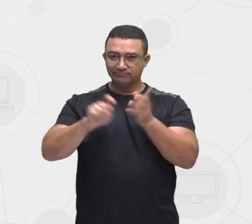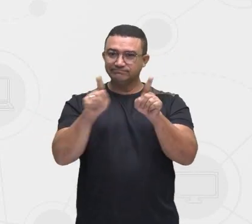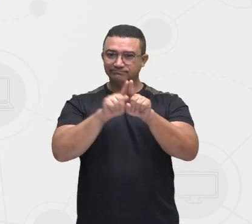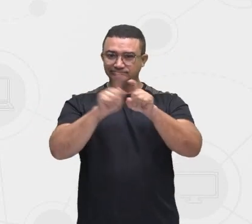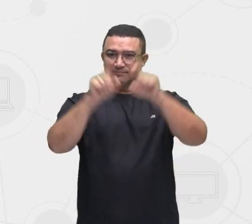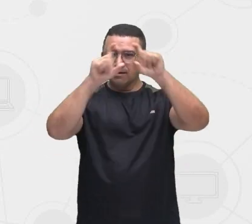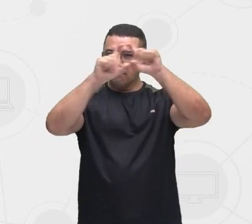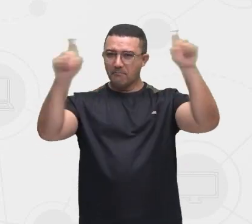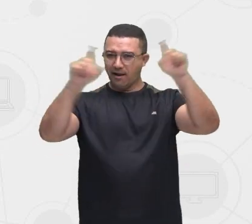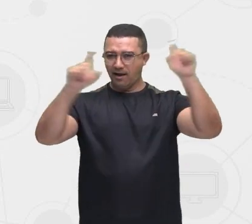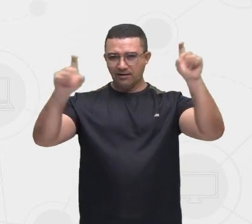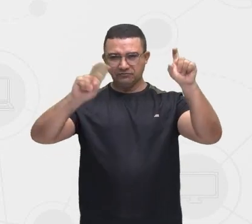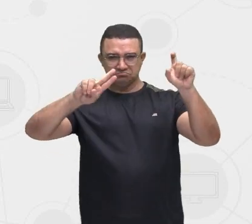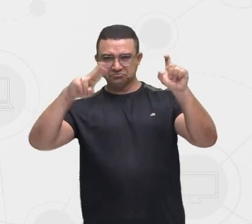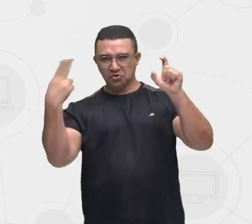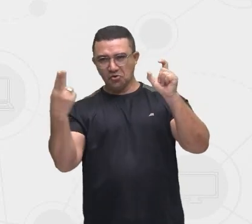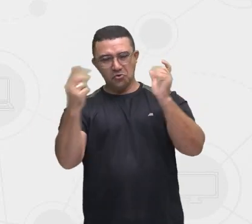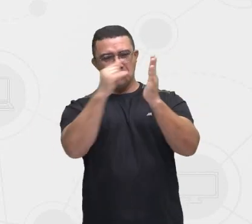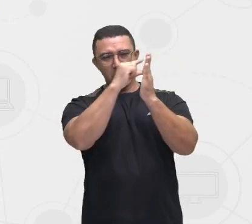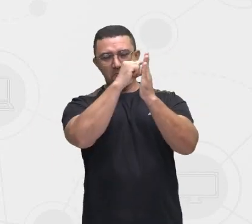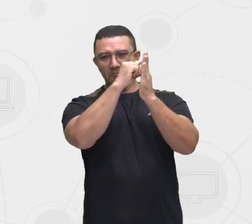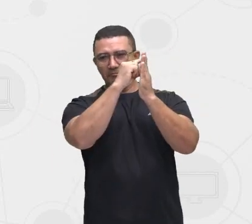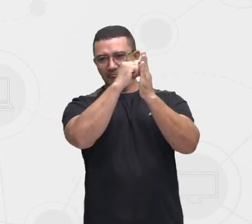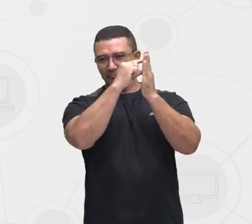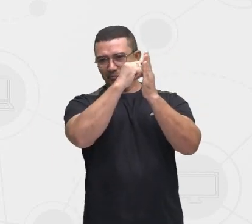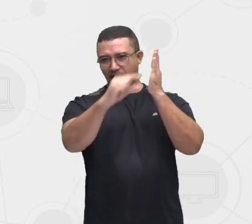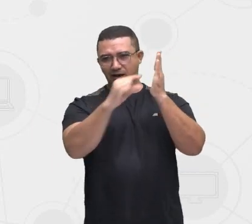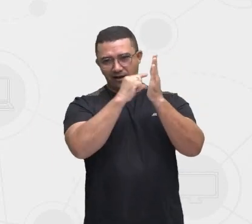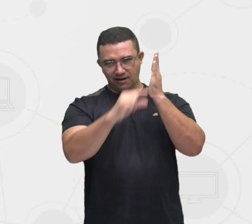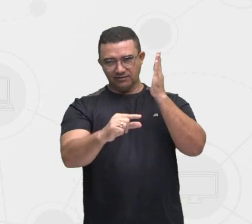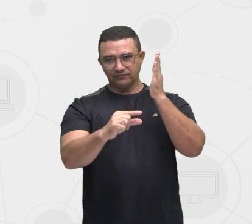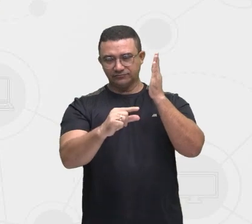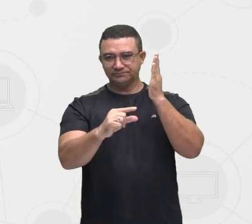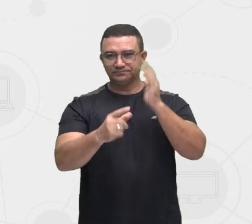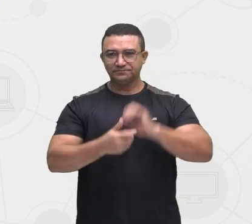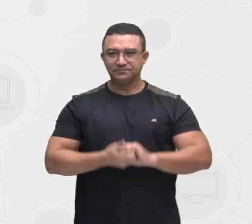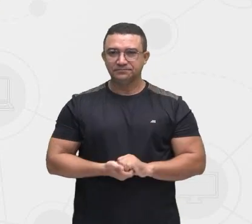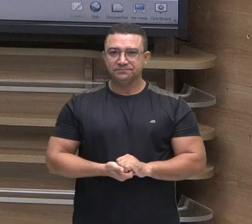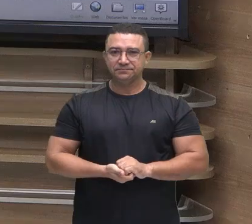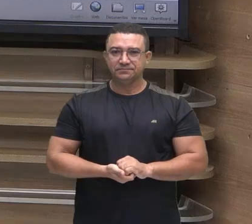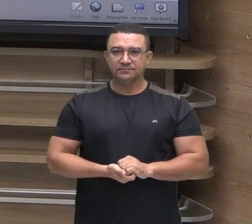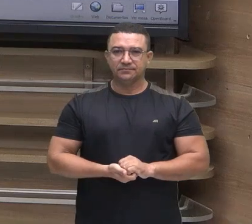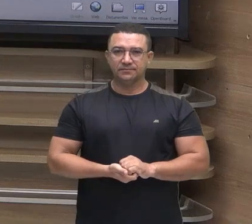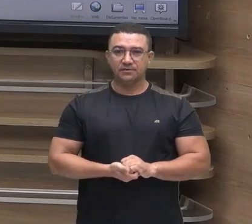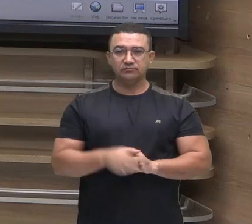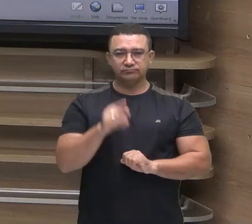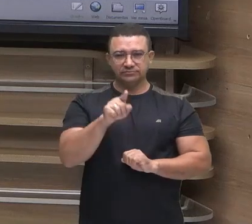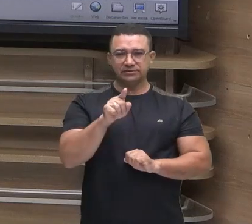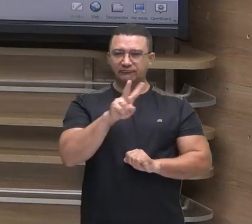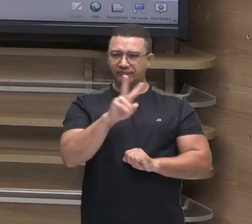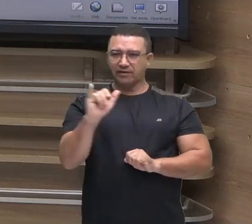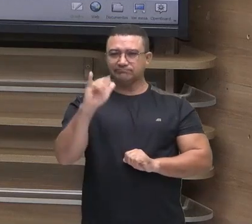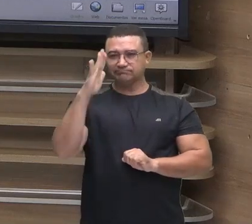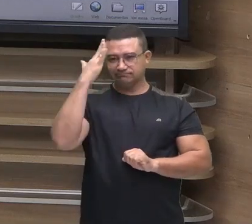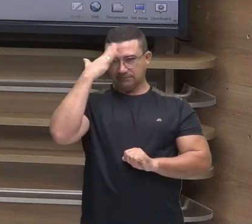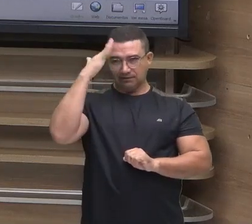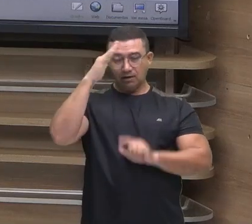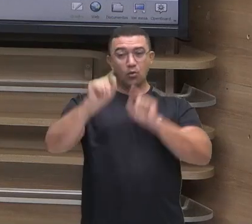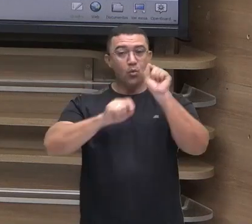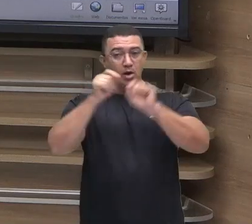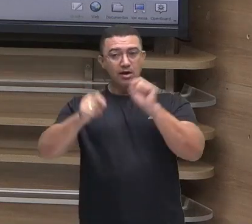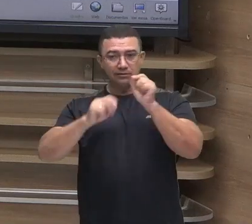parte ortografia e em parte semântica nós vamos estudar o parágrafo. Você vai entender em que